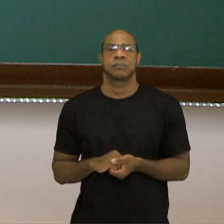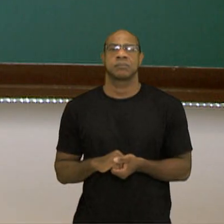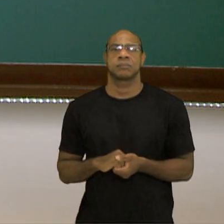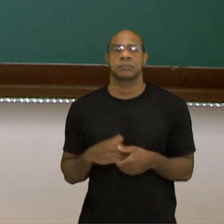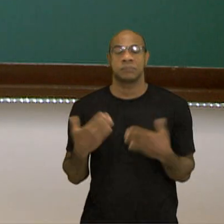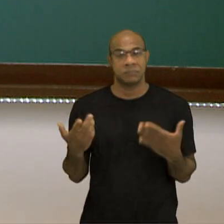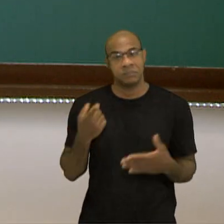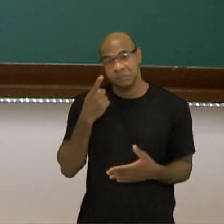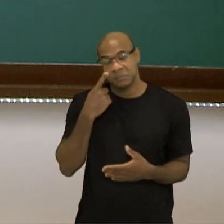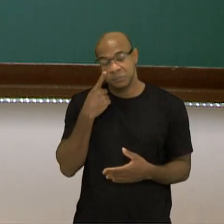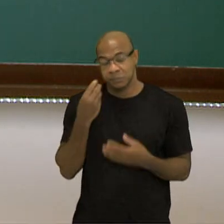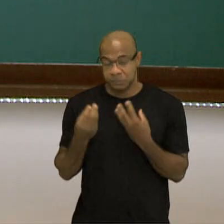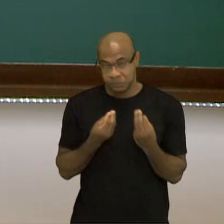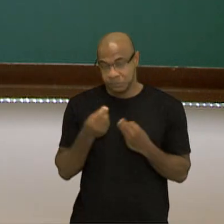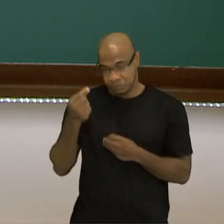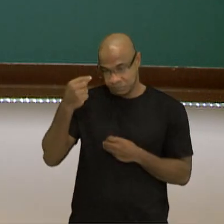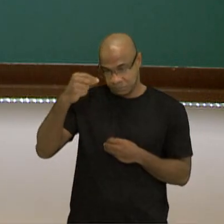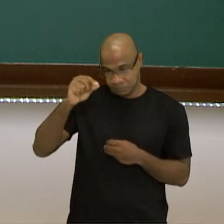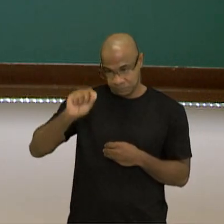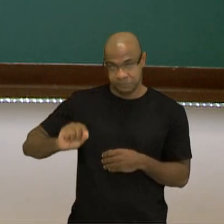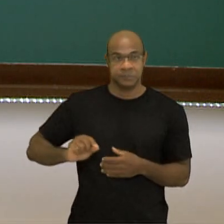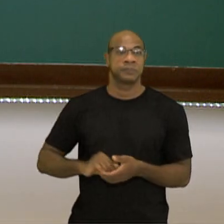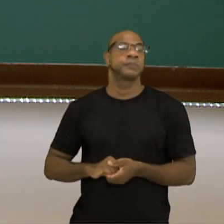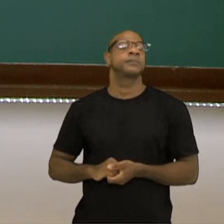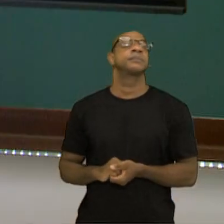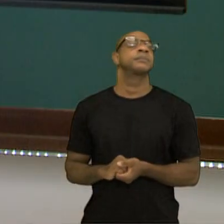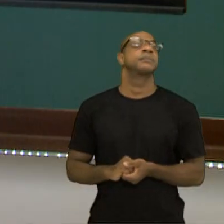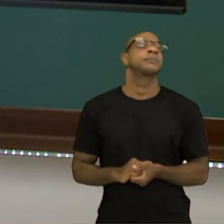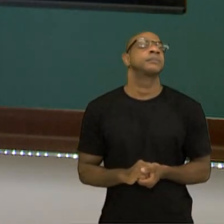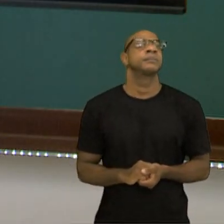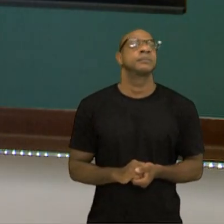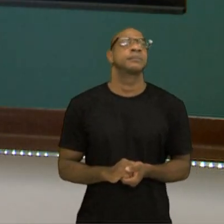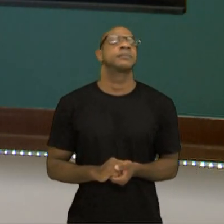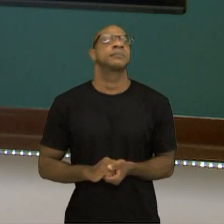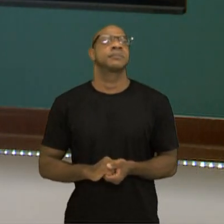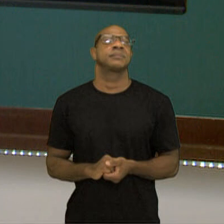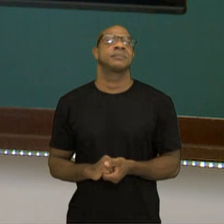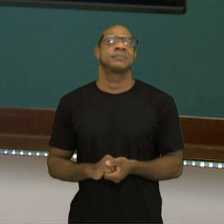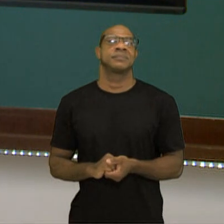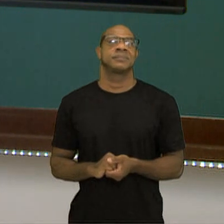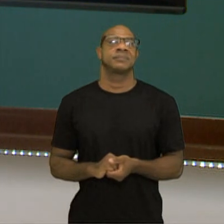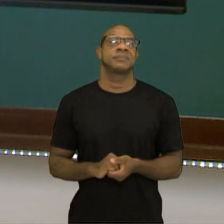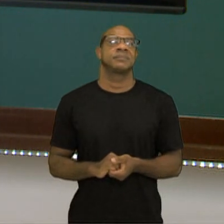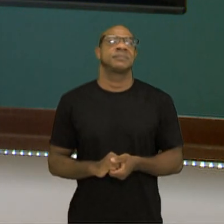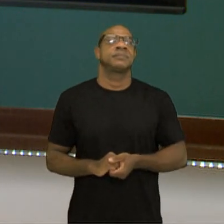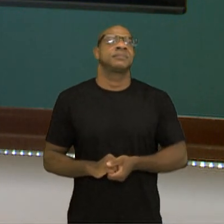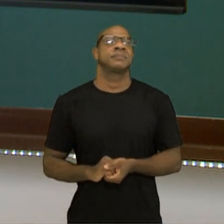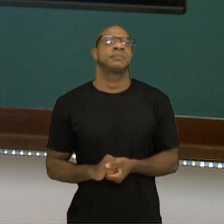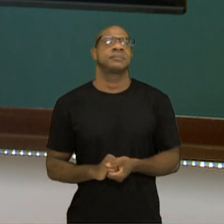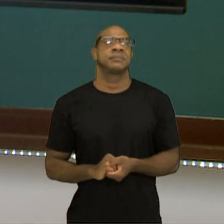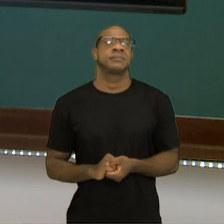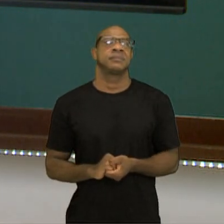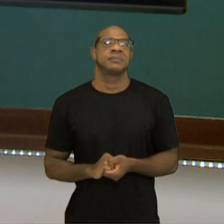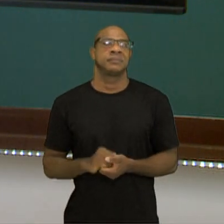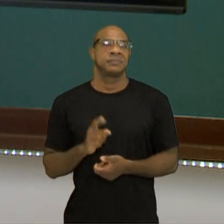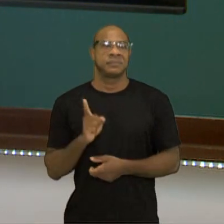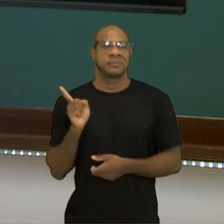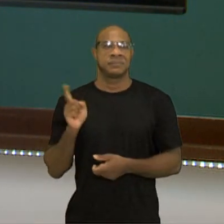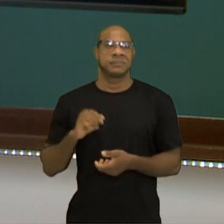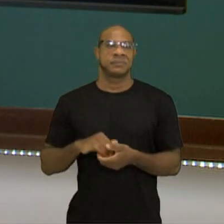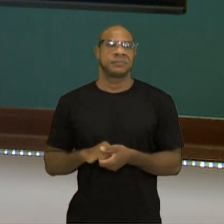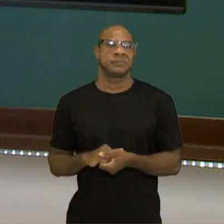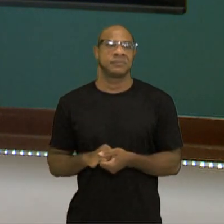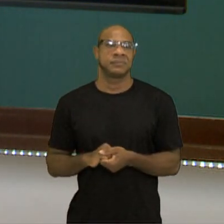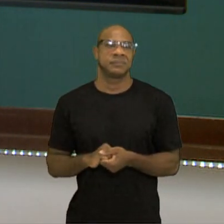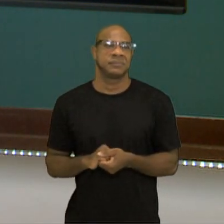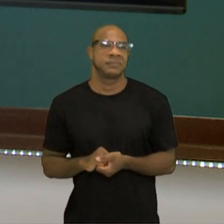Bora corrigir, pessoal? Então, olha só. Eu vou mudar aqui, já vai aparecer todas as palavras, mas daí a gente vê com calma.